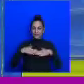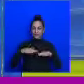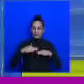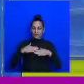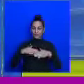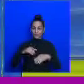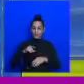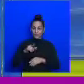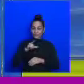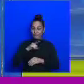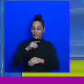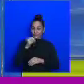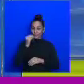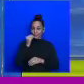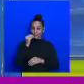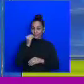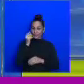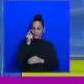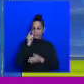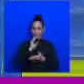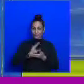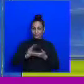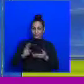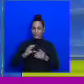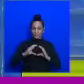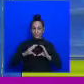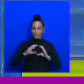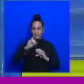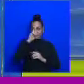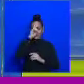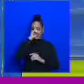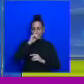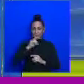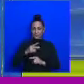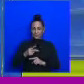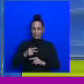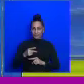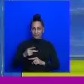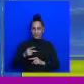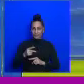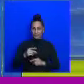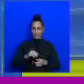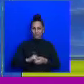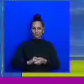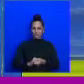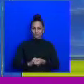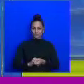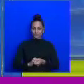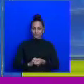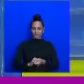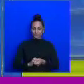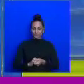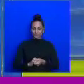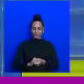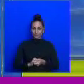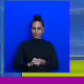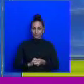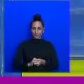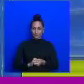Calma, você ainda tem chances. Bola amarela, número 12. Amarela,